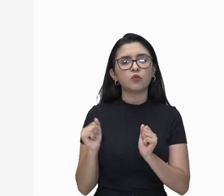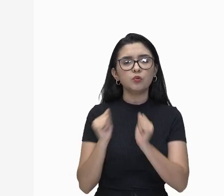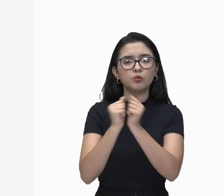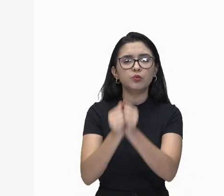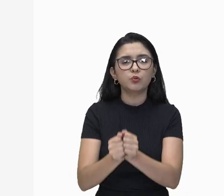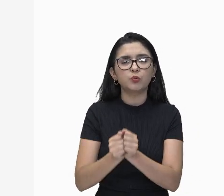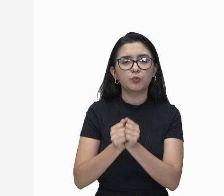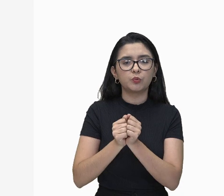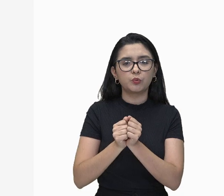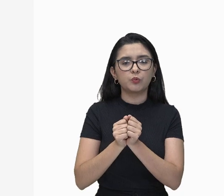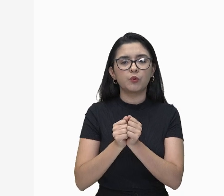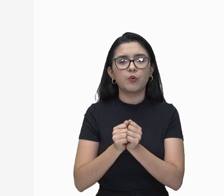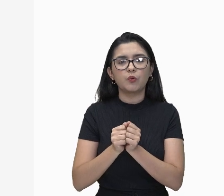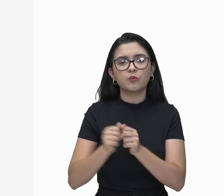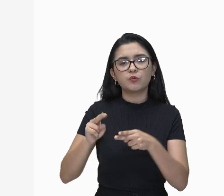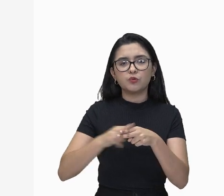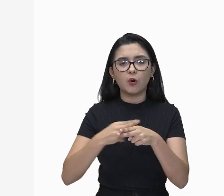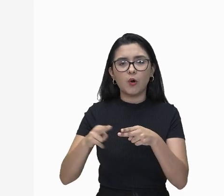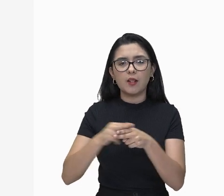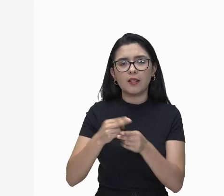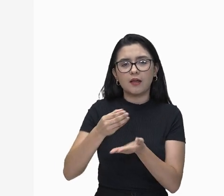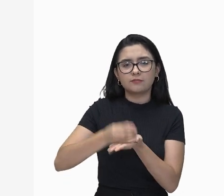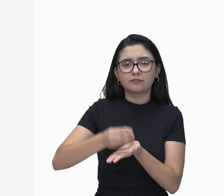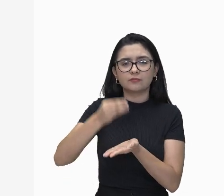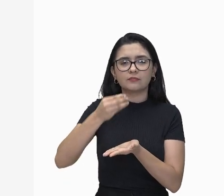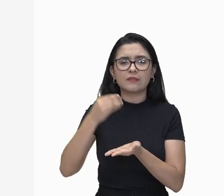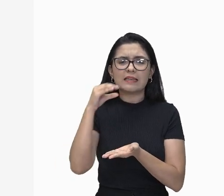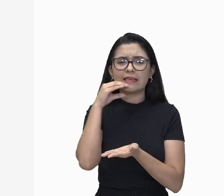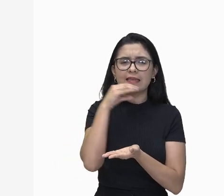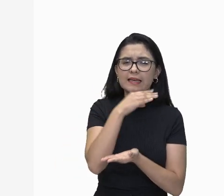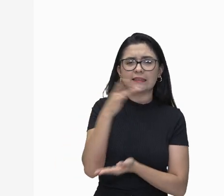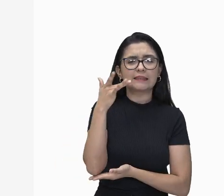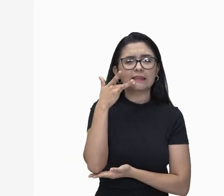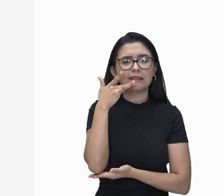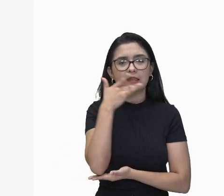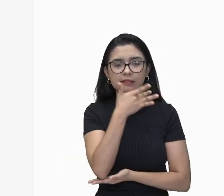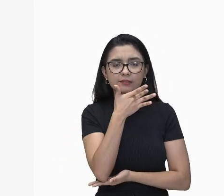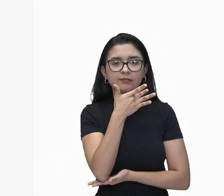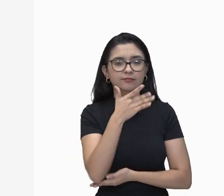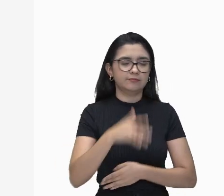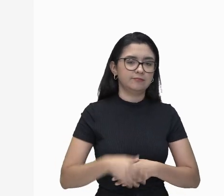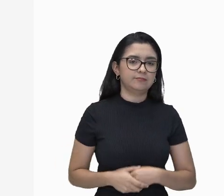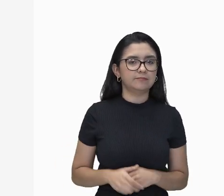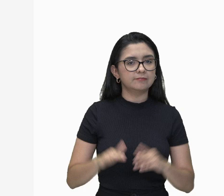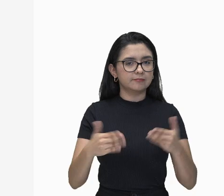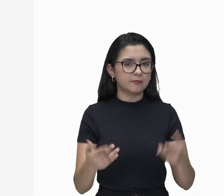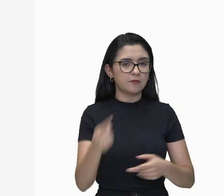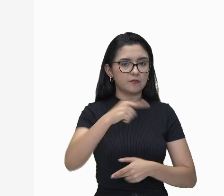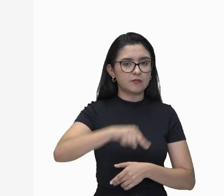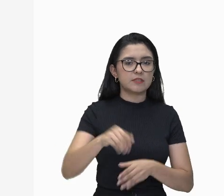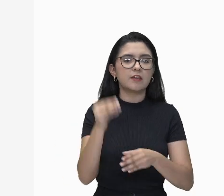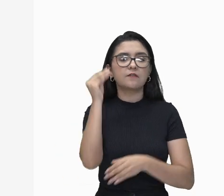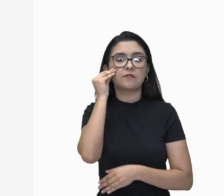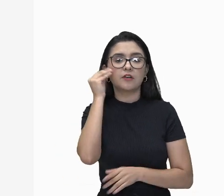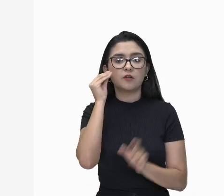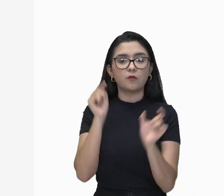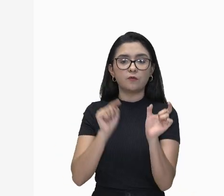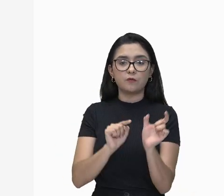juntos um chocolate quente delicioso, né? Eu só peço que vocês observem o verbo